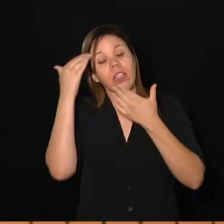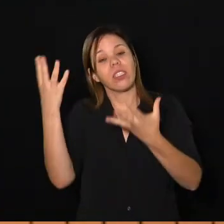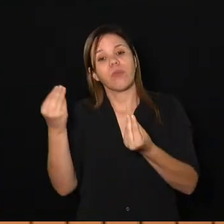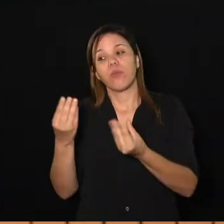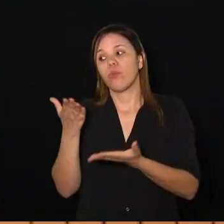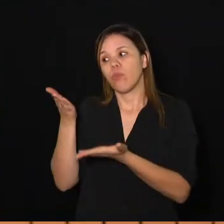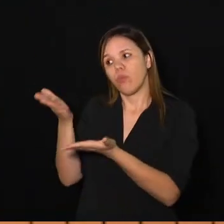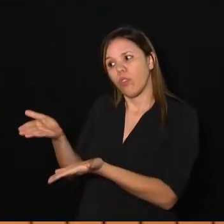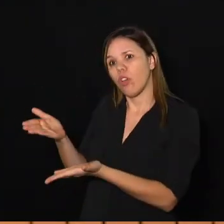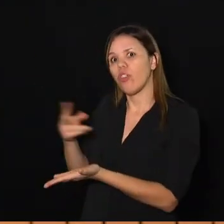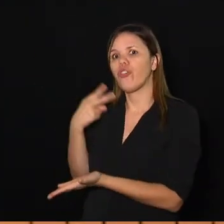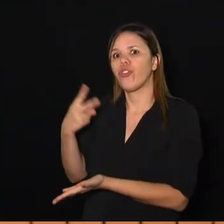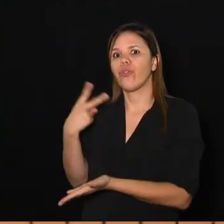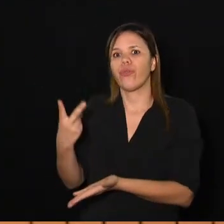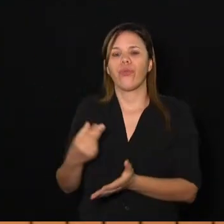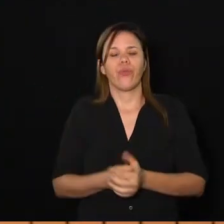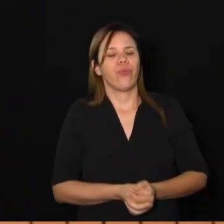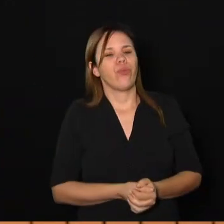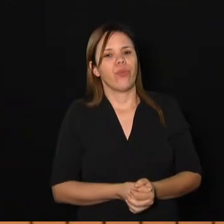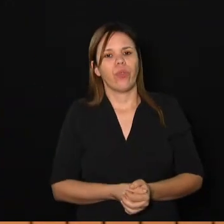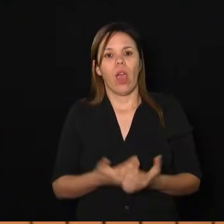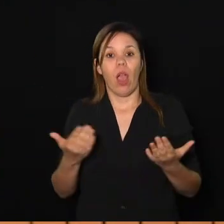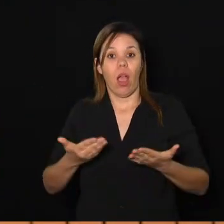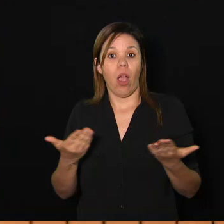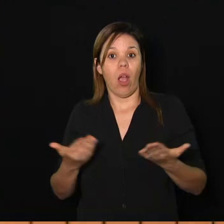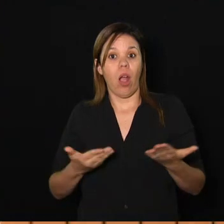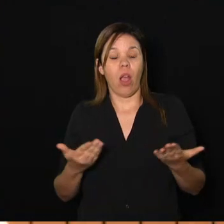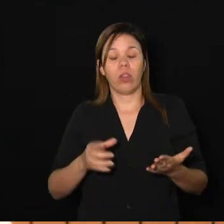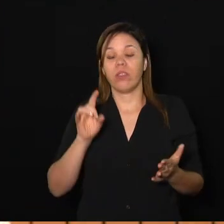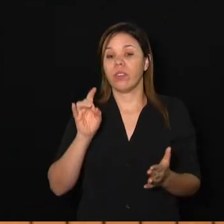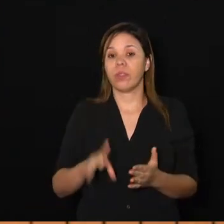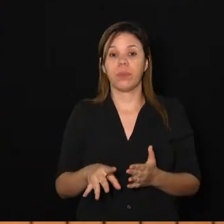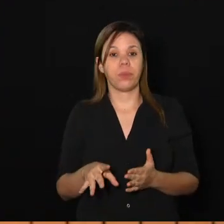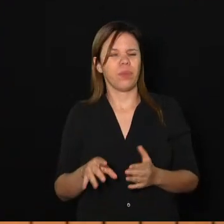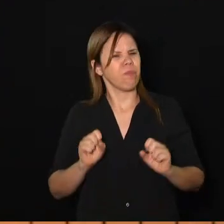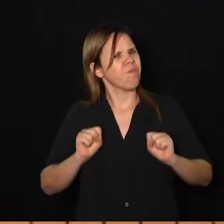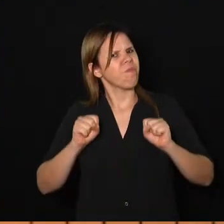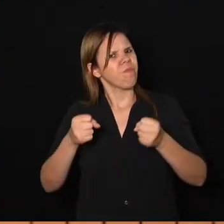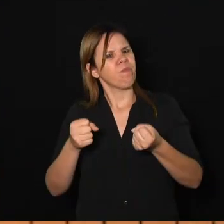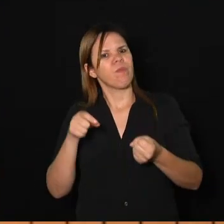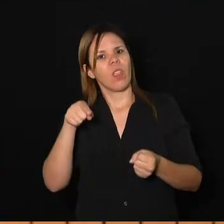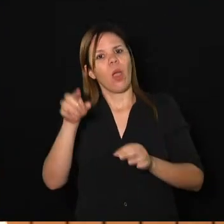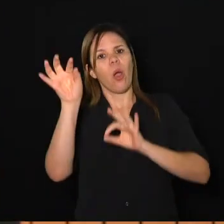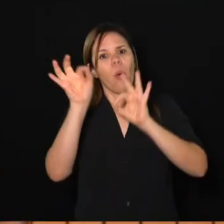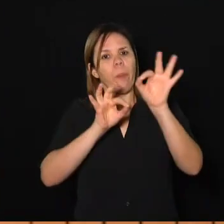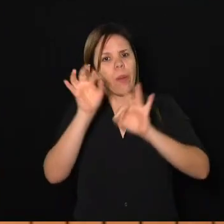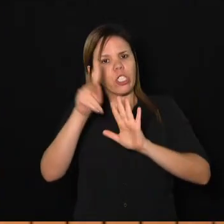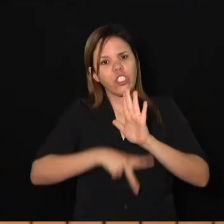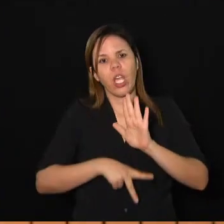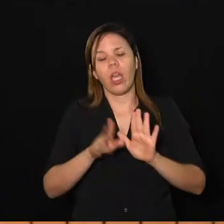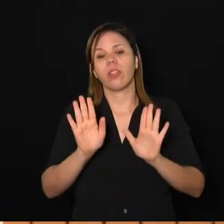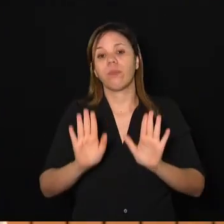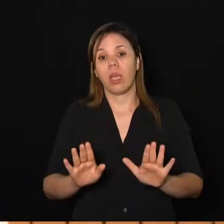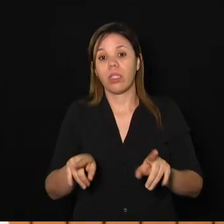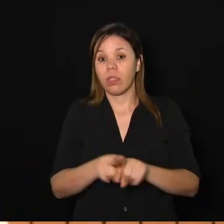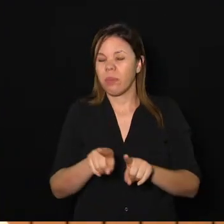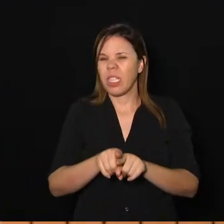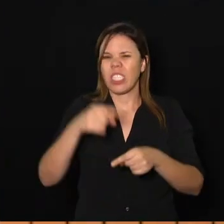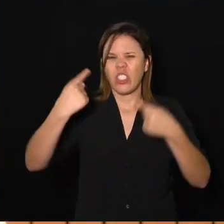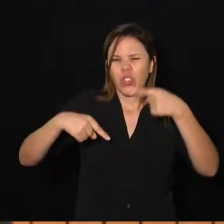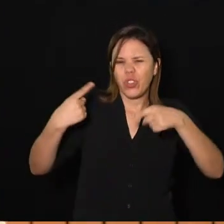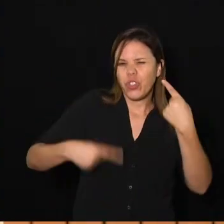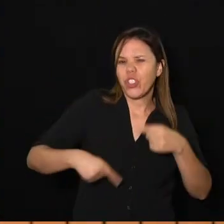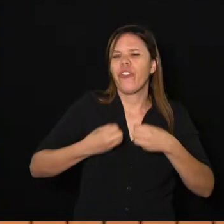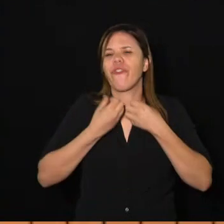o vereador porque agora não só pelo empenho no projeto mas porque através dos discursos da